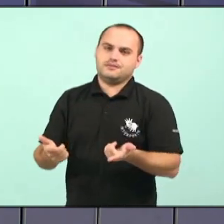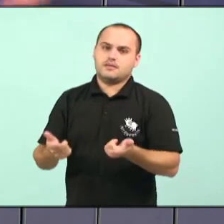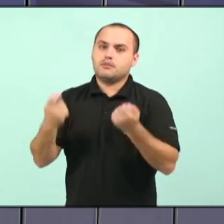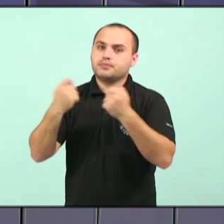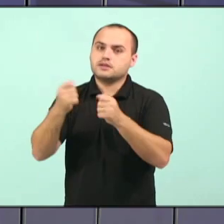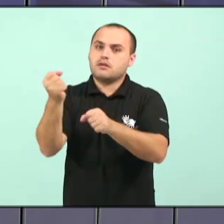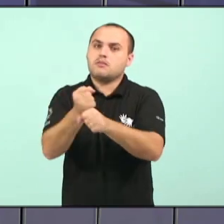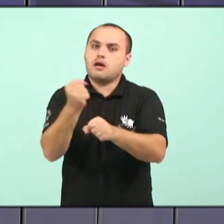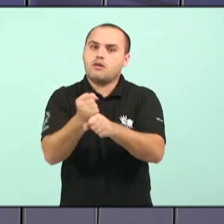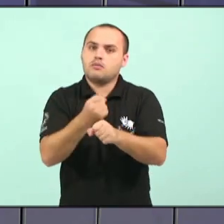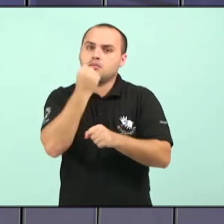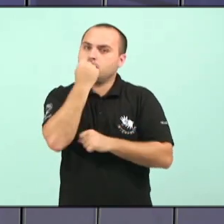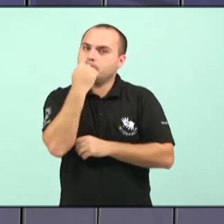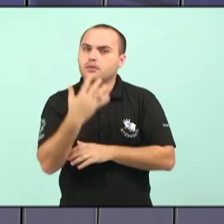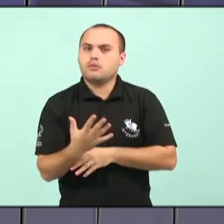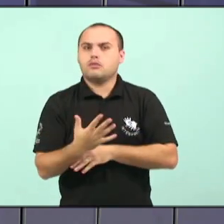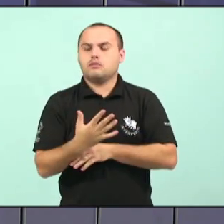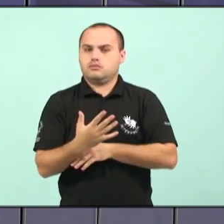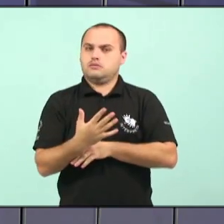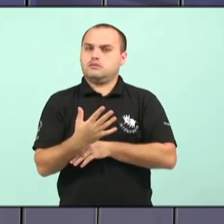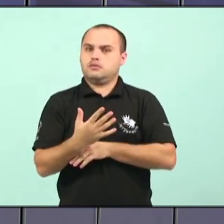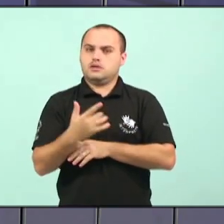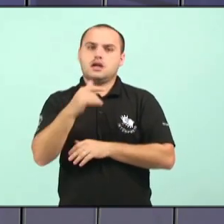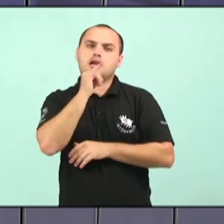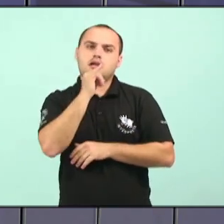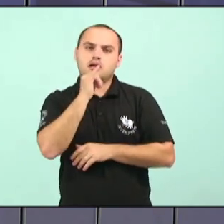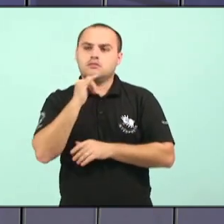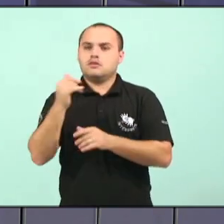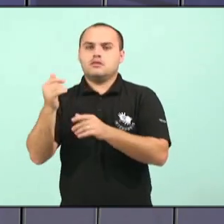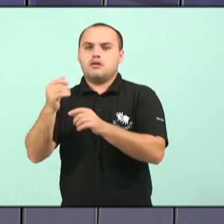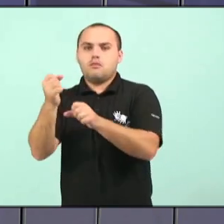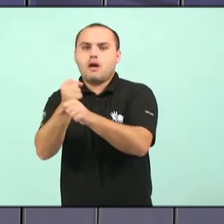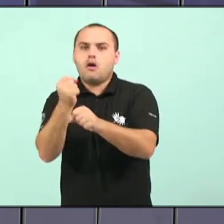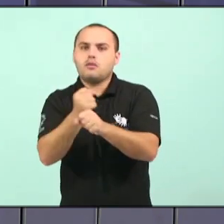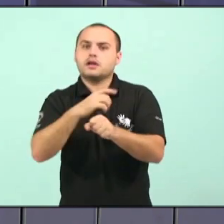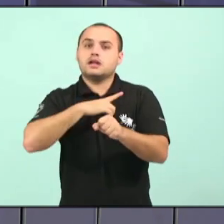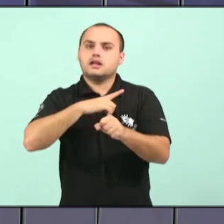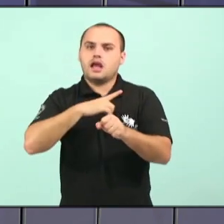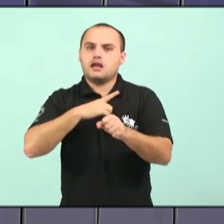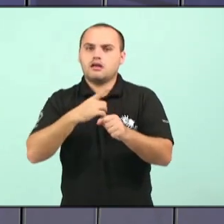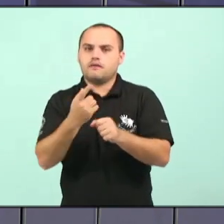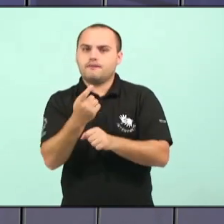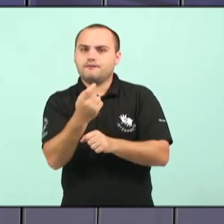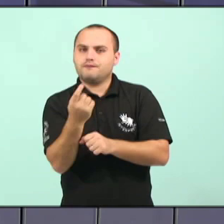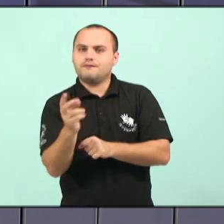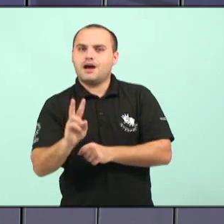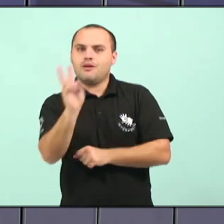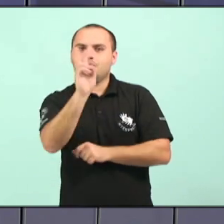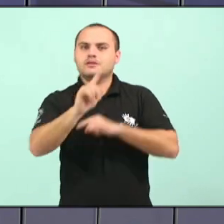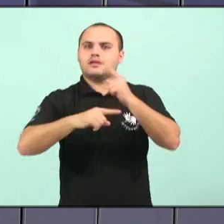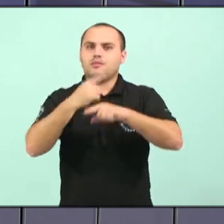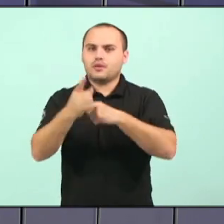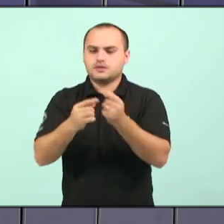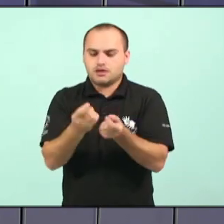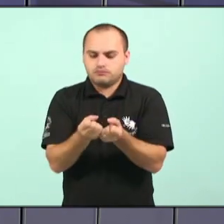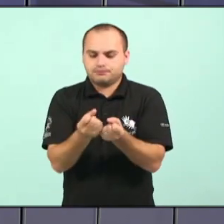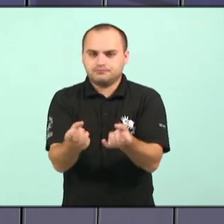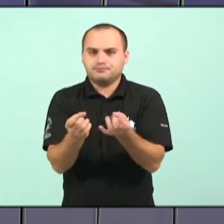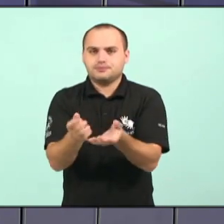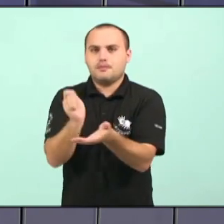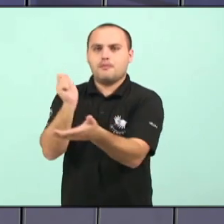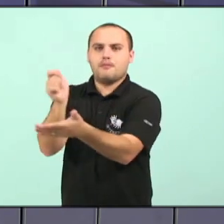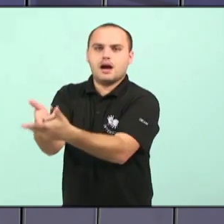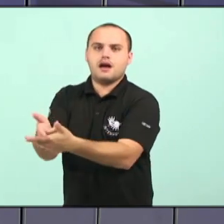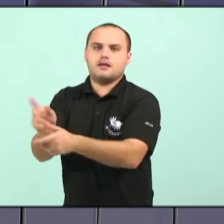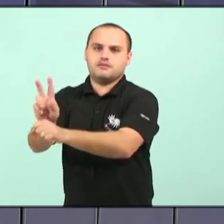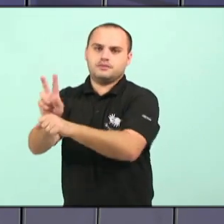te dê um retorno através dos impostos para lá na frente você poder pagar esse parcelamento. Foi isso que eu não vi com relação a essas obras. Obras importantes, obras